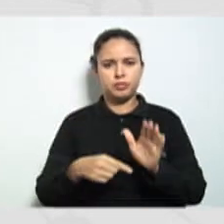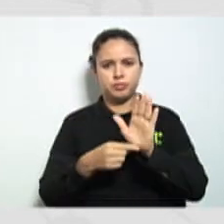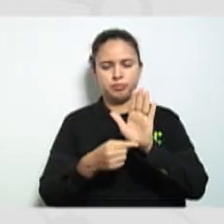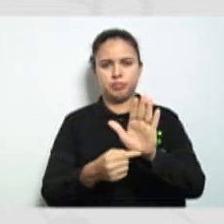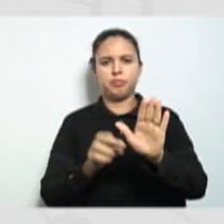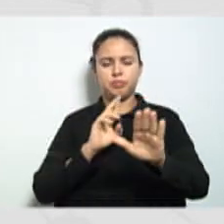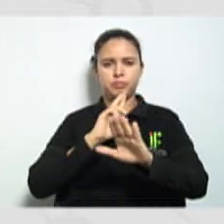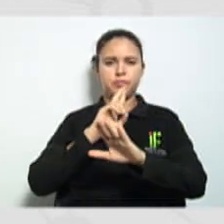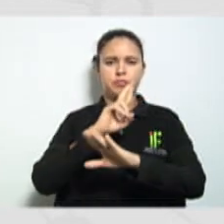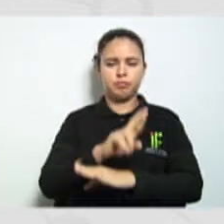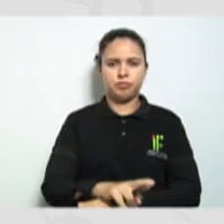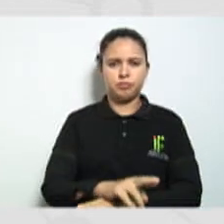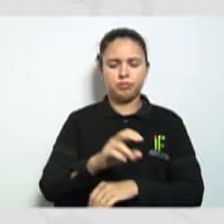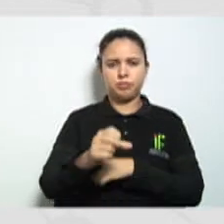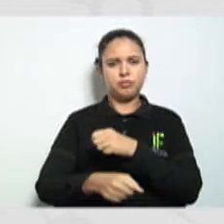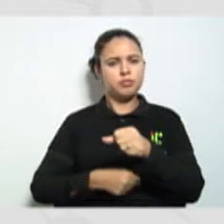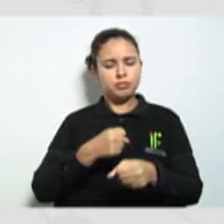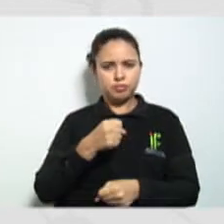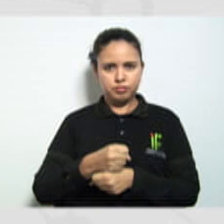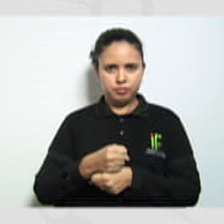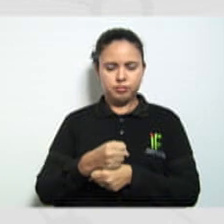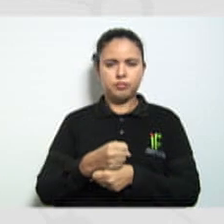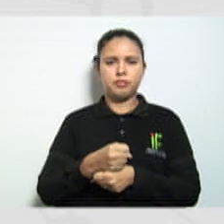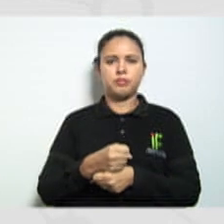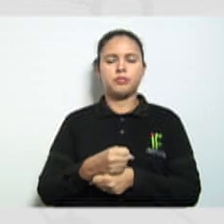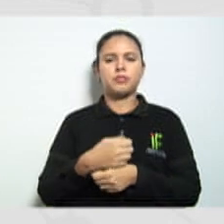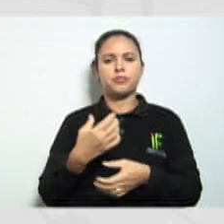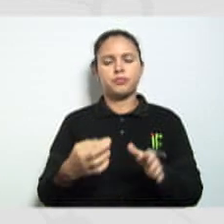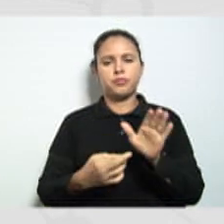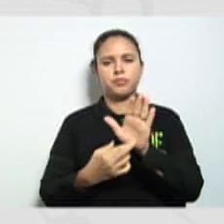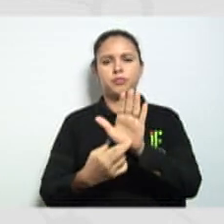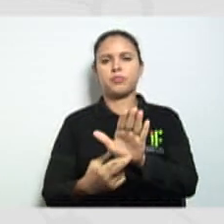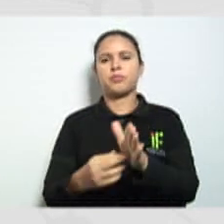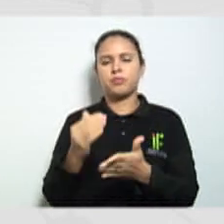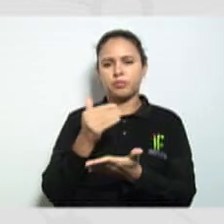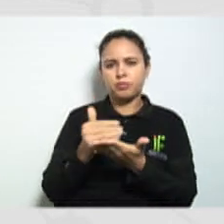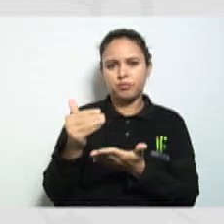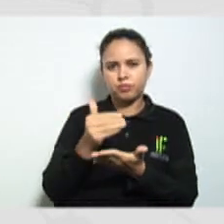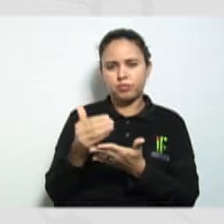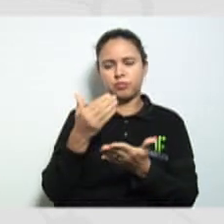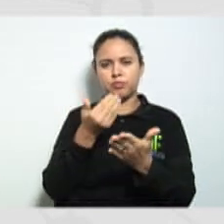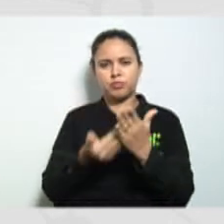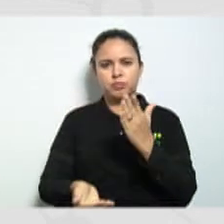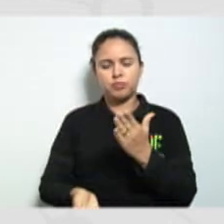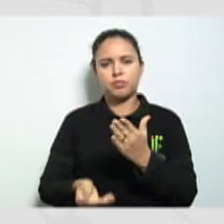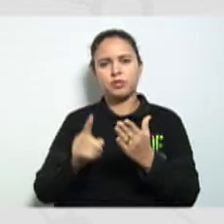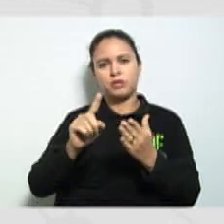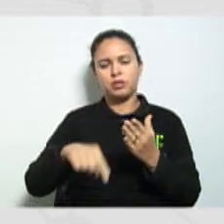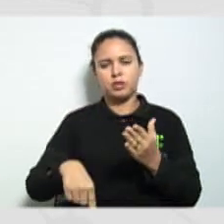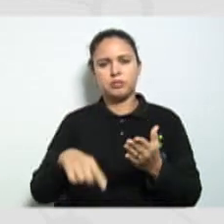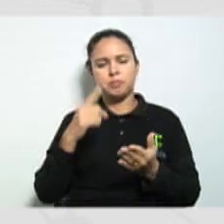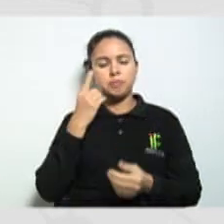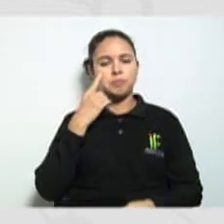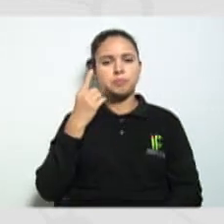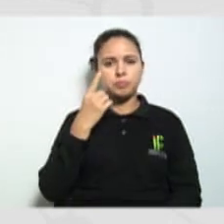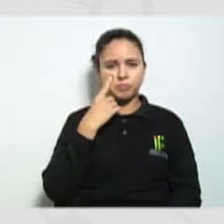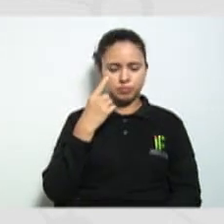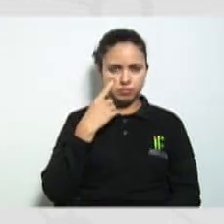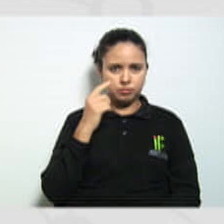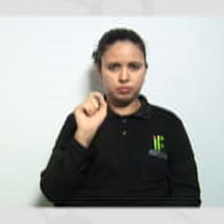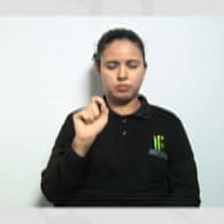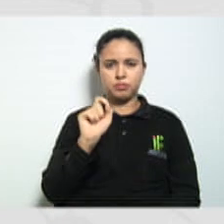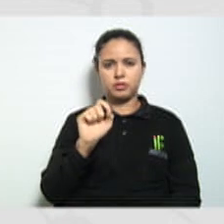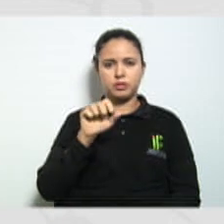do exercício. Essa demonstração de sobras e perdas nada mais é do que apurar se